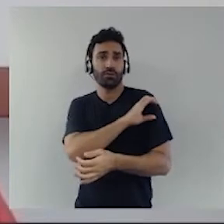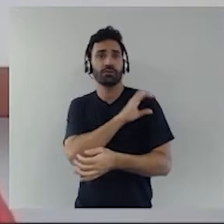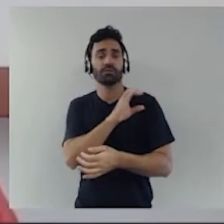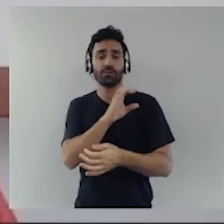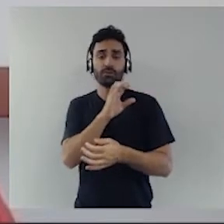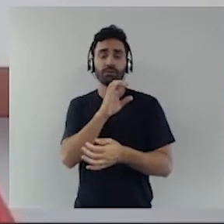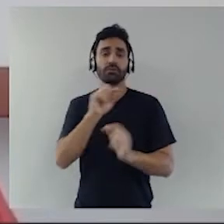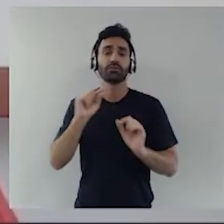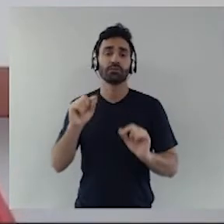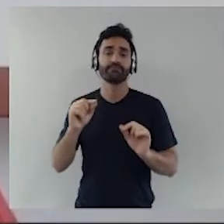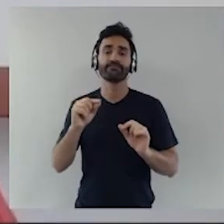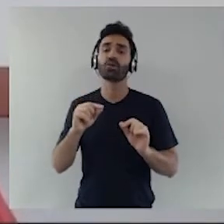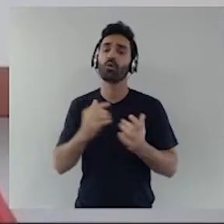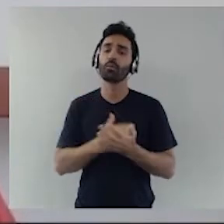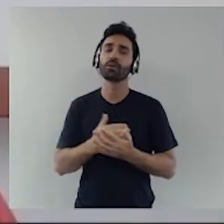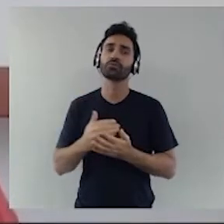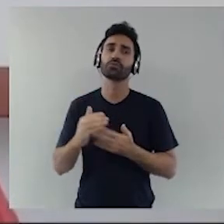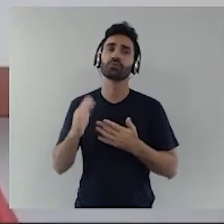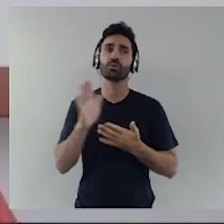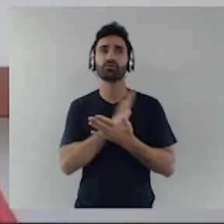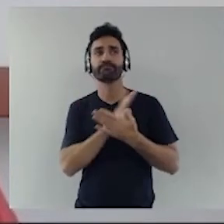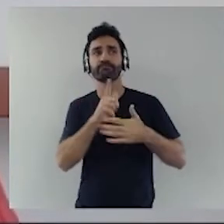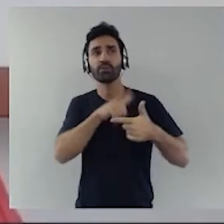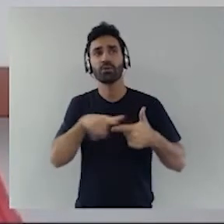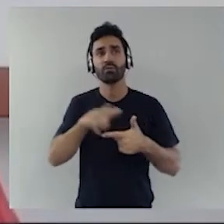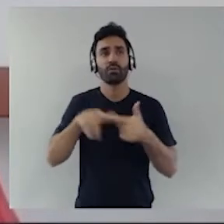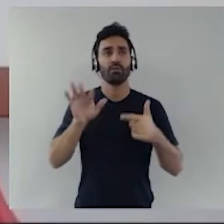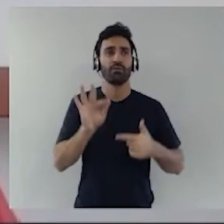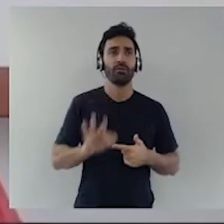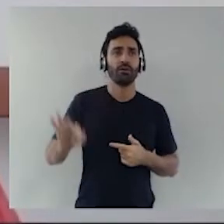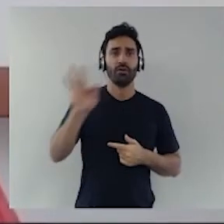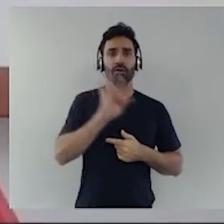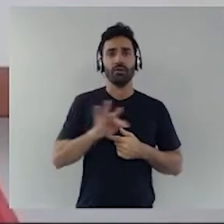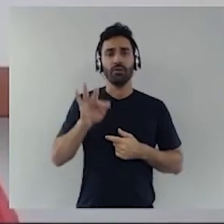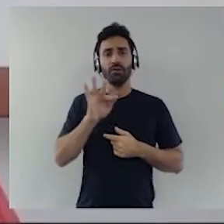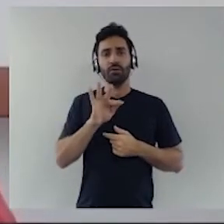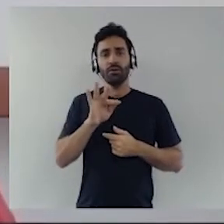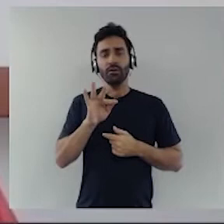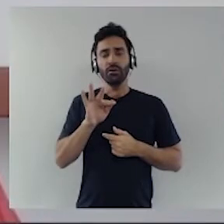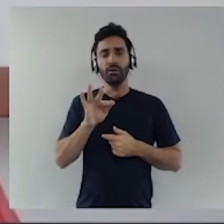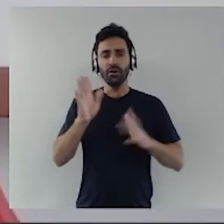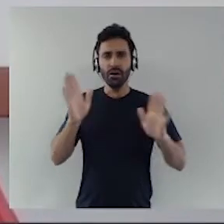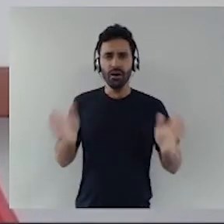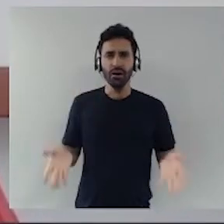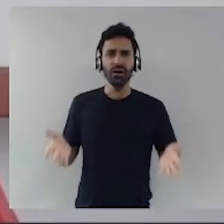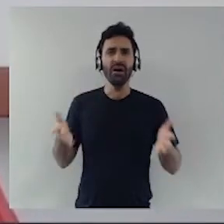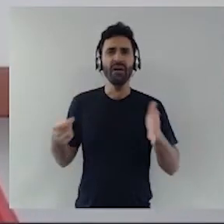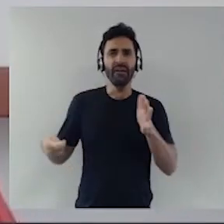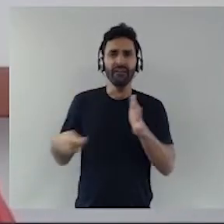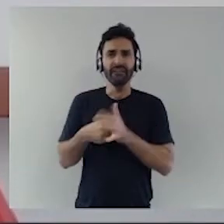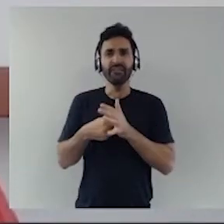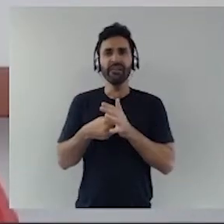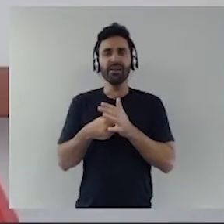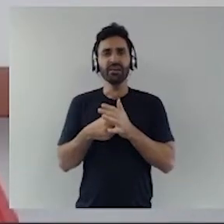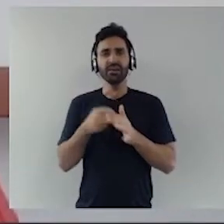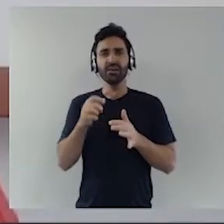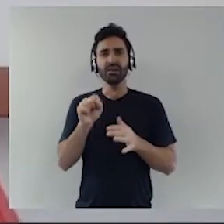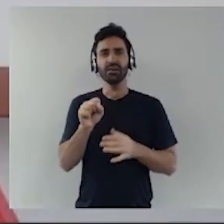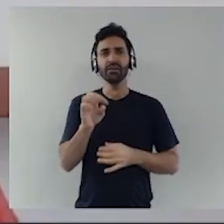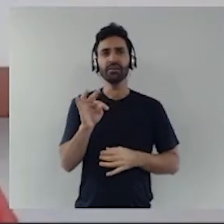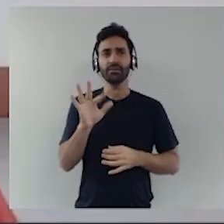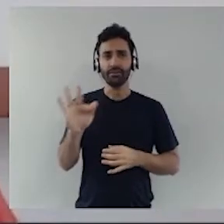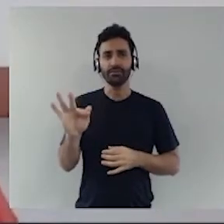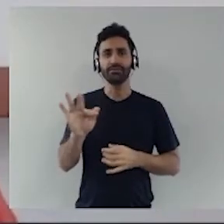espaço para grandes conflitos entre federativos que foram inclusive alvo de questionamento no supremo tribunal federal que